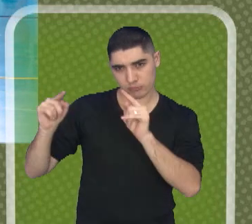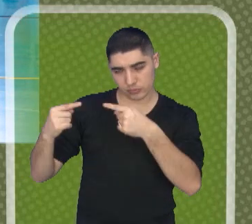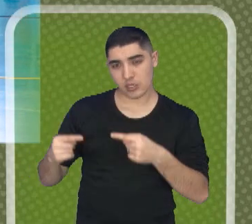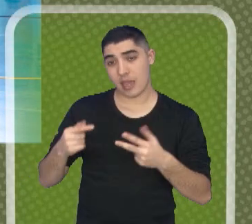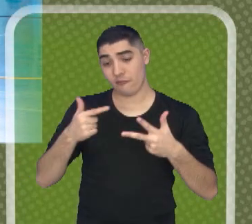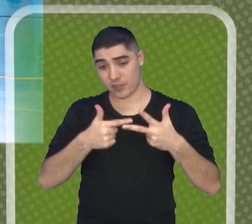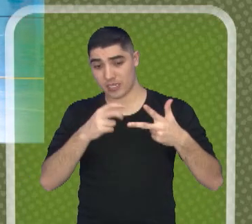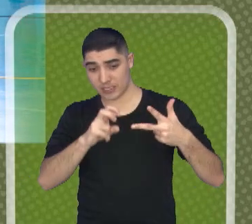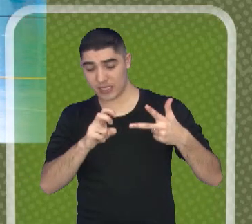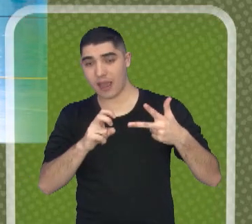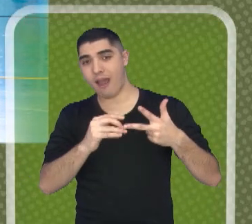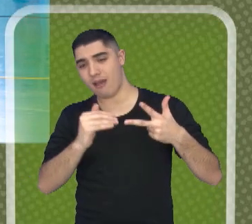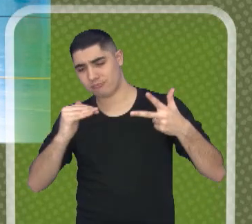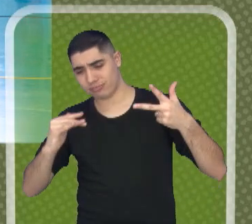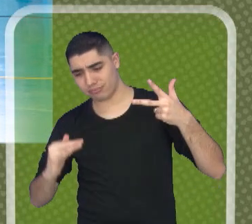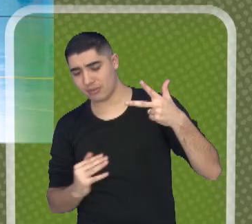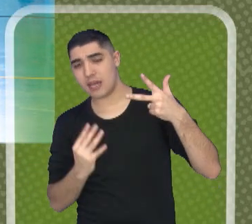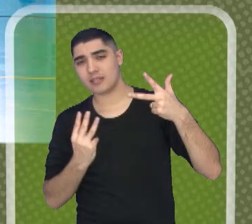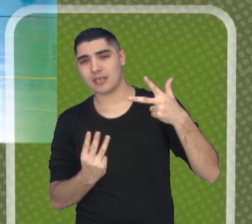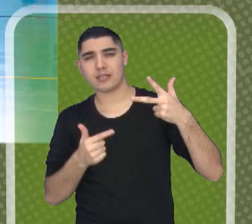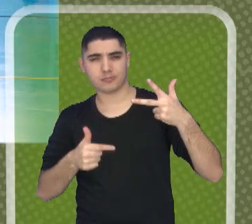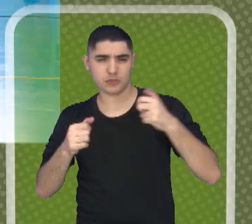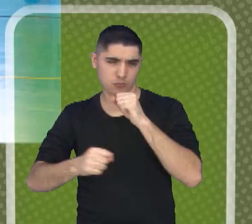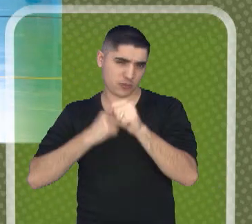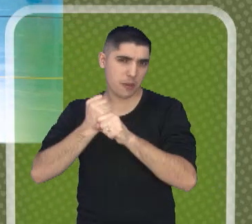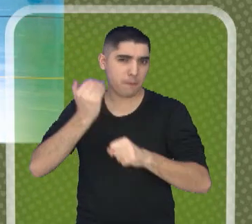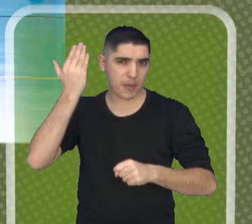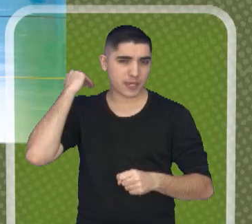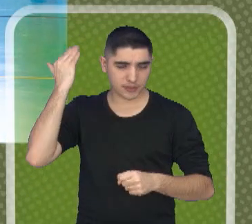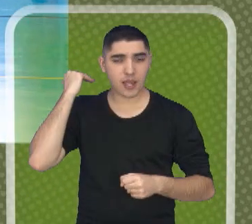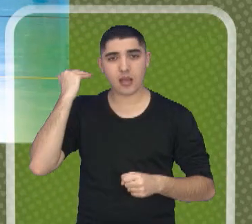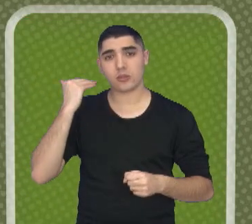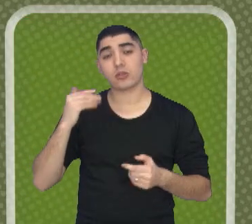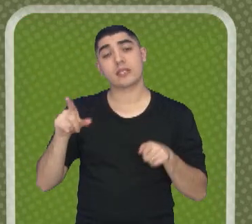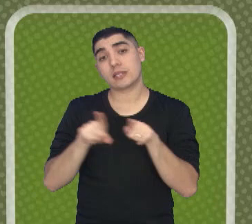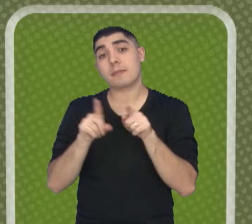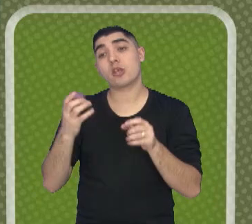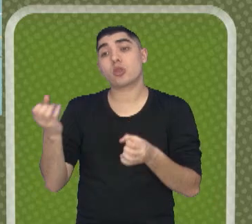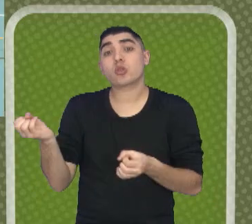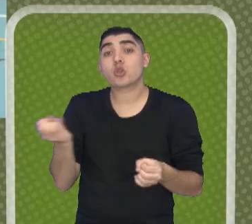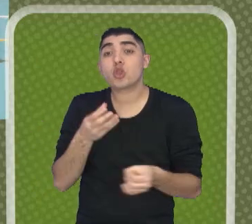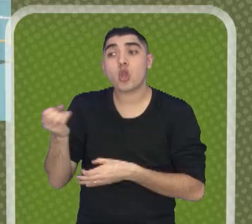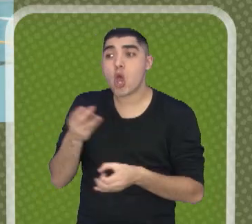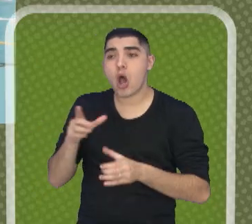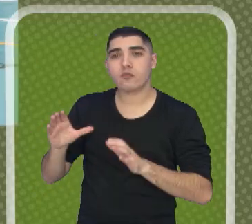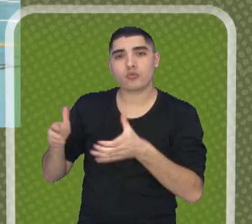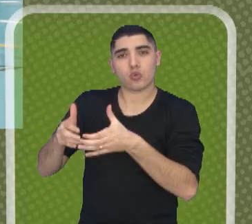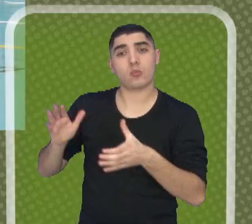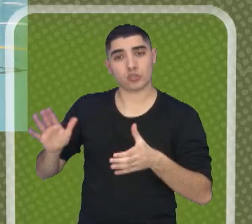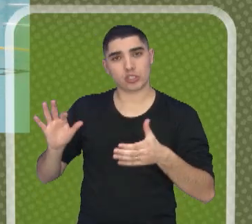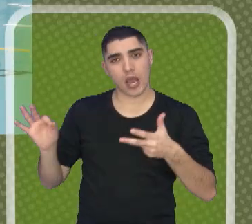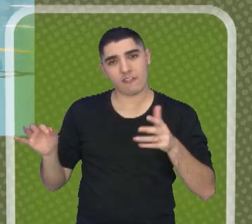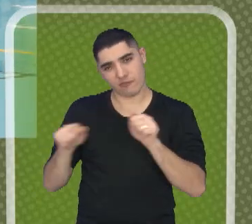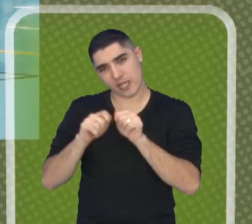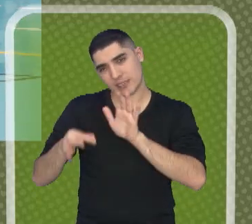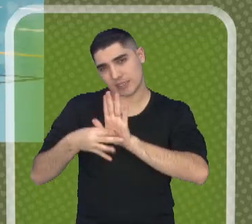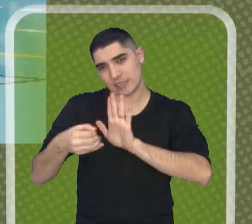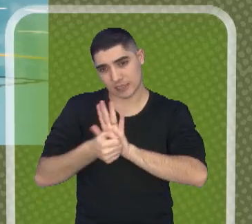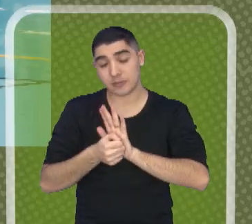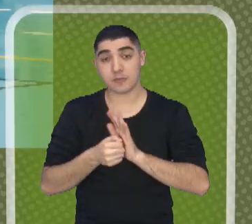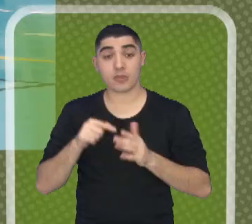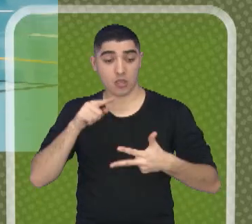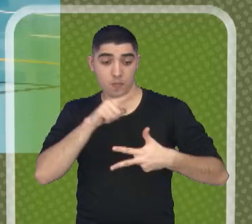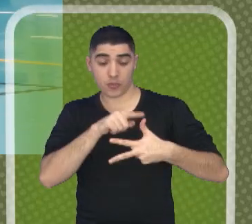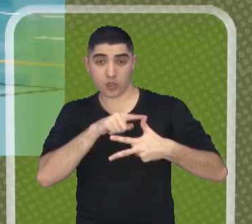o 32º lugar no ano passado, além das novas agremiações que se inscreveram neste ano. Nas séries Ouro